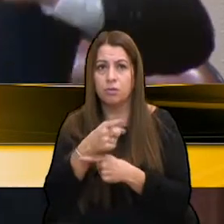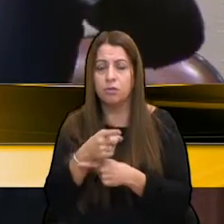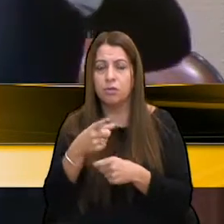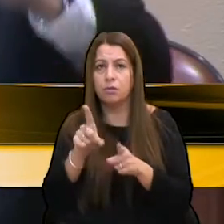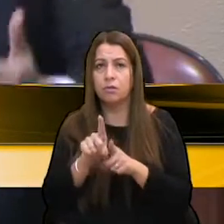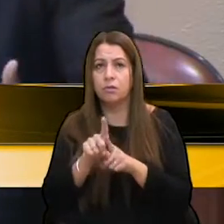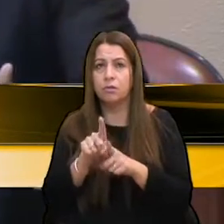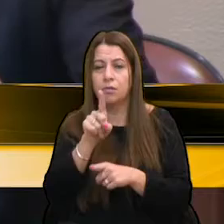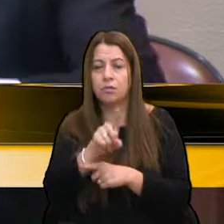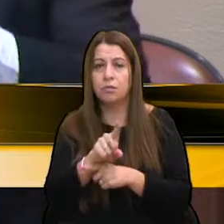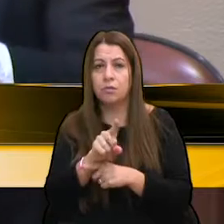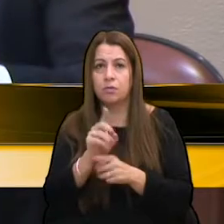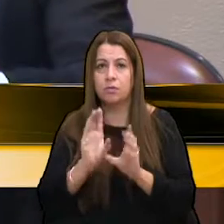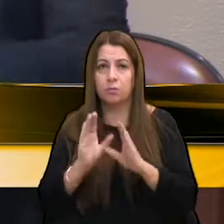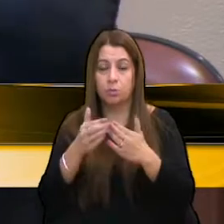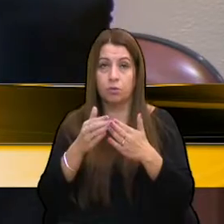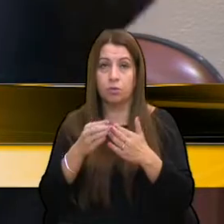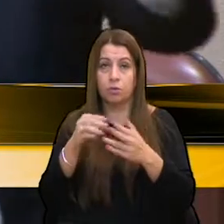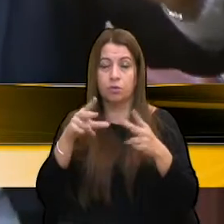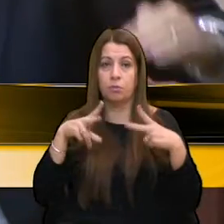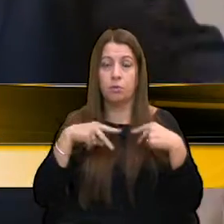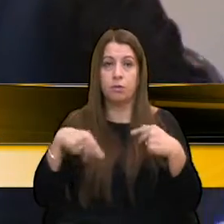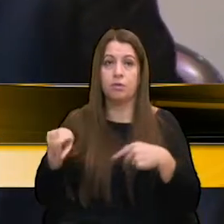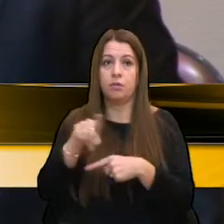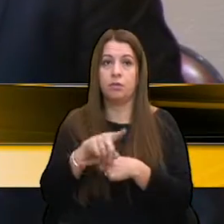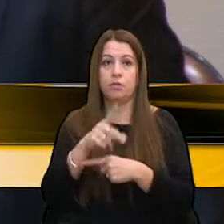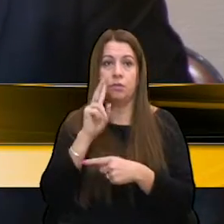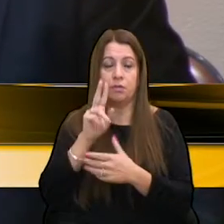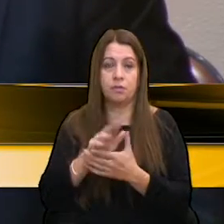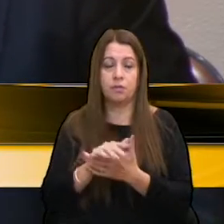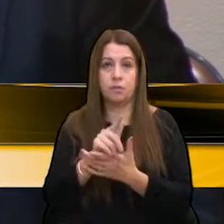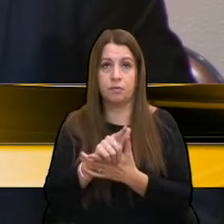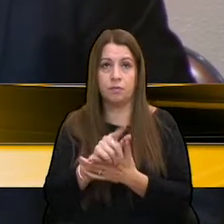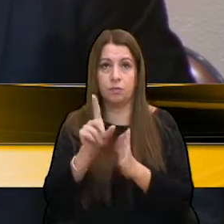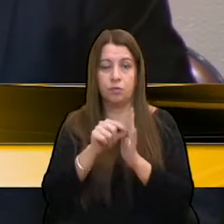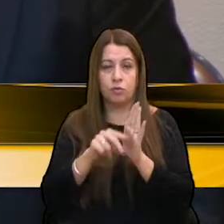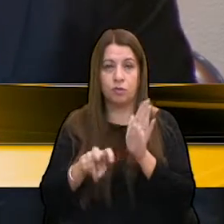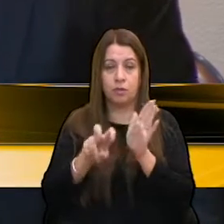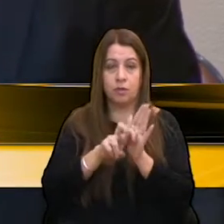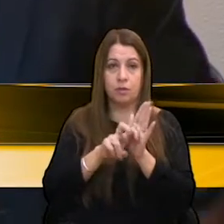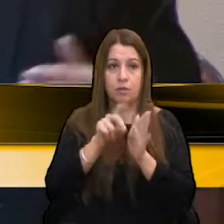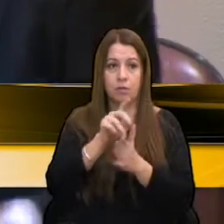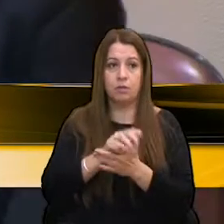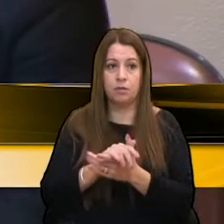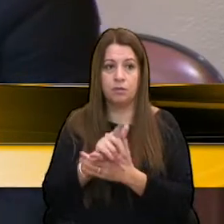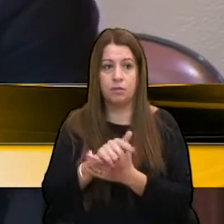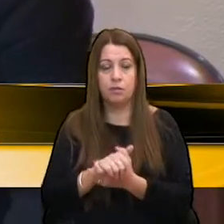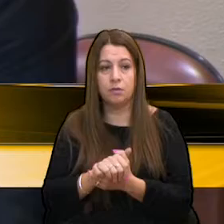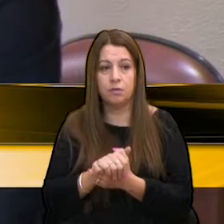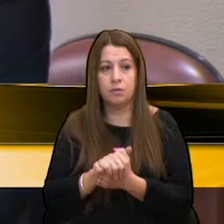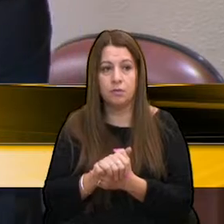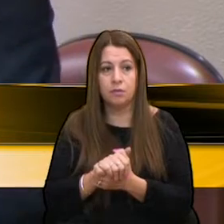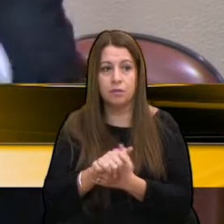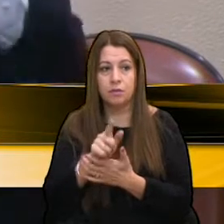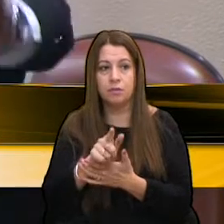para que a comissão de mérito suprima por inteiro o artigo 5º do projeto, que fala, né,